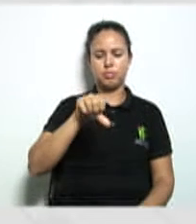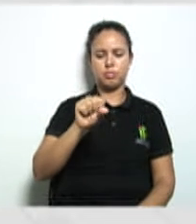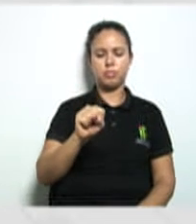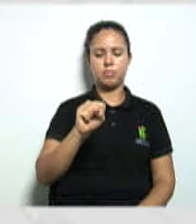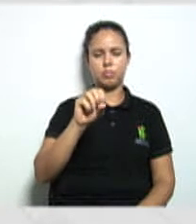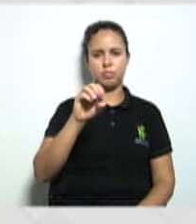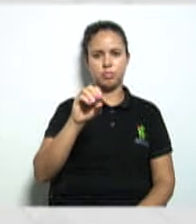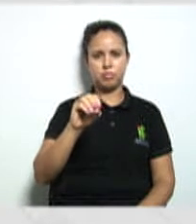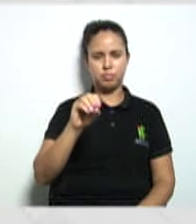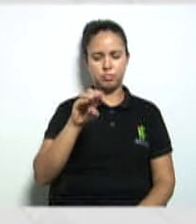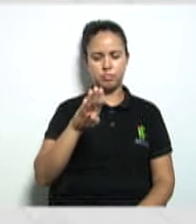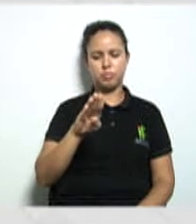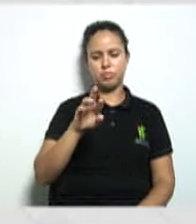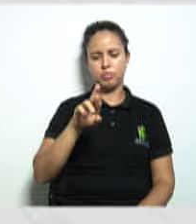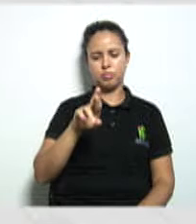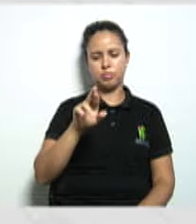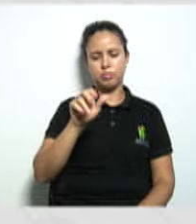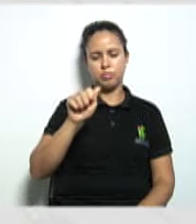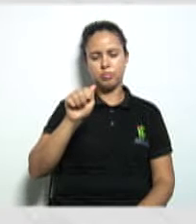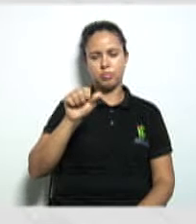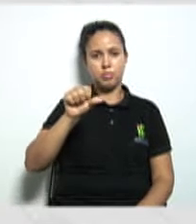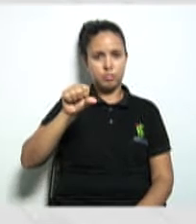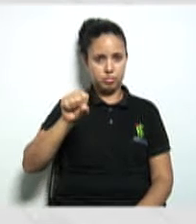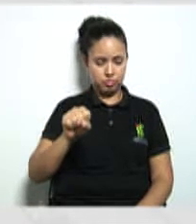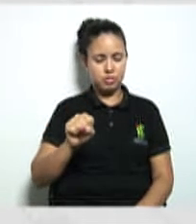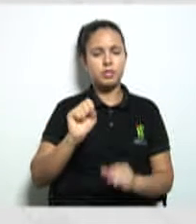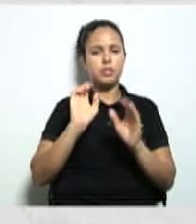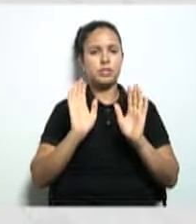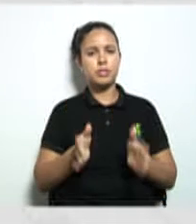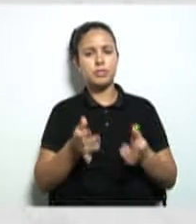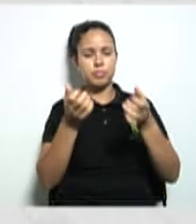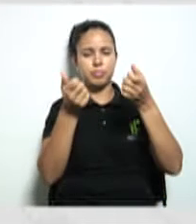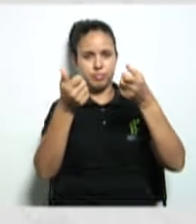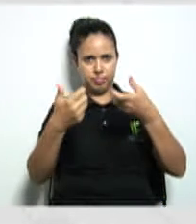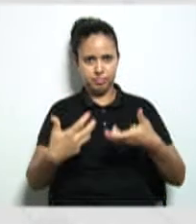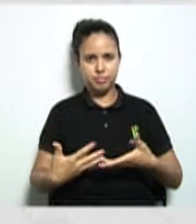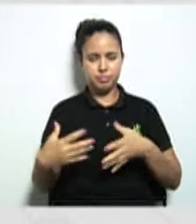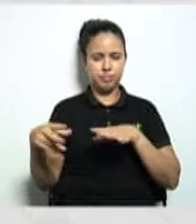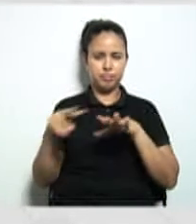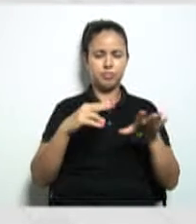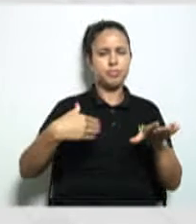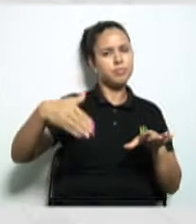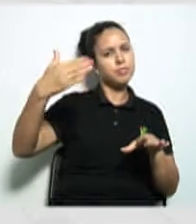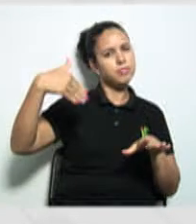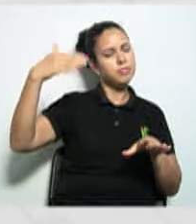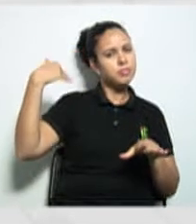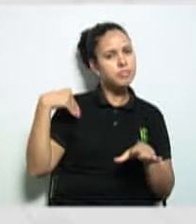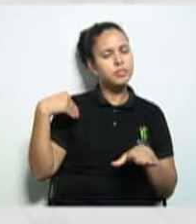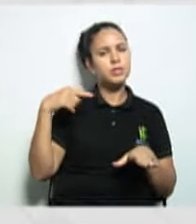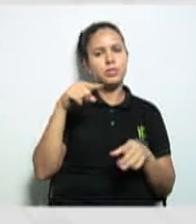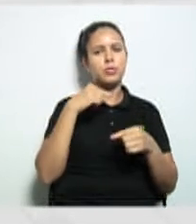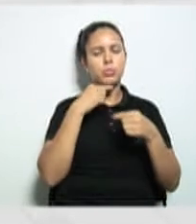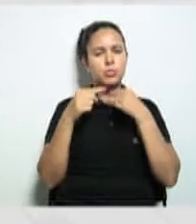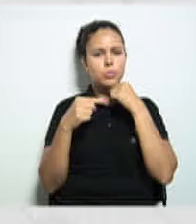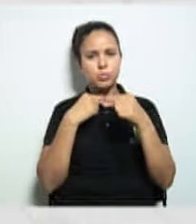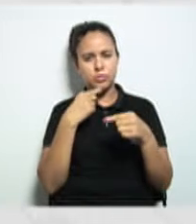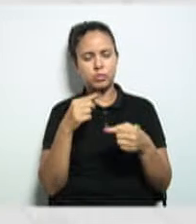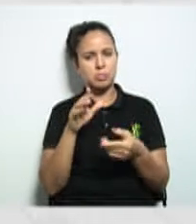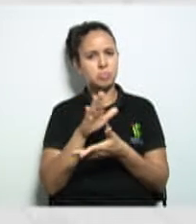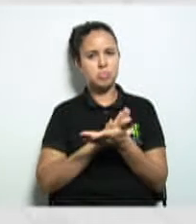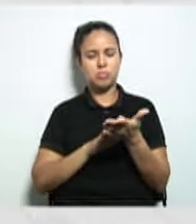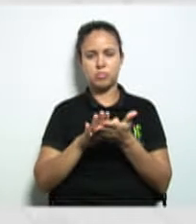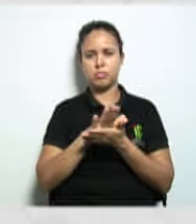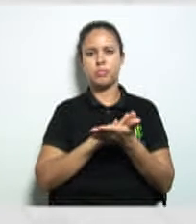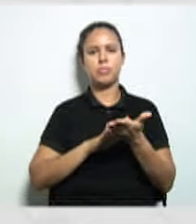sobras, né? Já falamos sobre isso nas nossas aulas anteriores, não é isso? Eu acredito que vocês não tenham dúvidas sobre